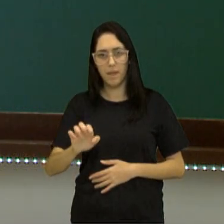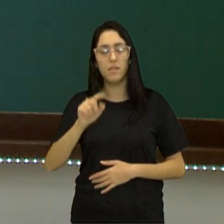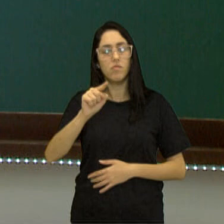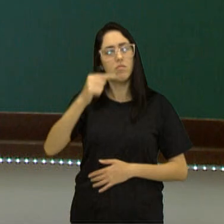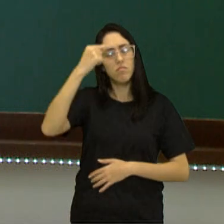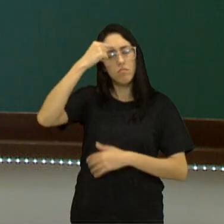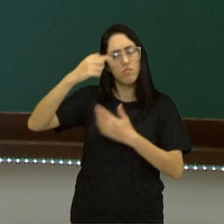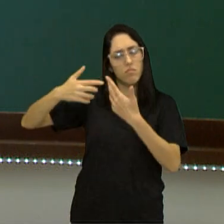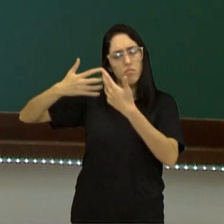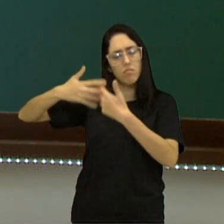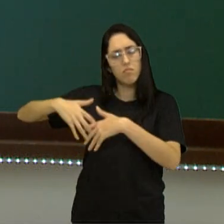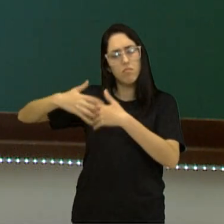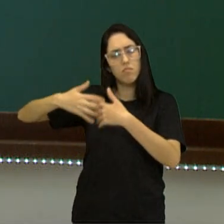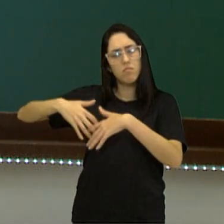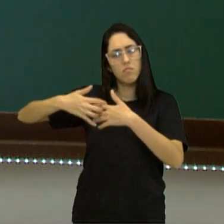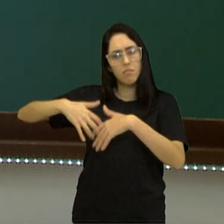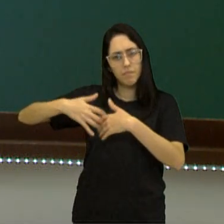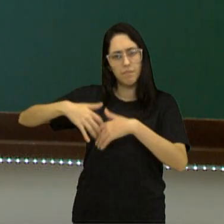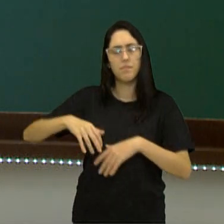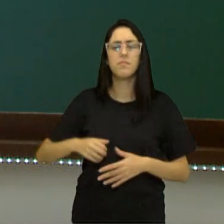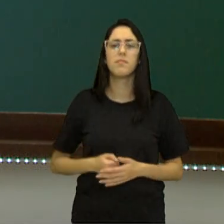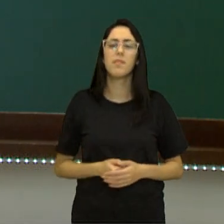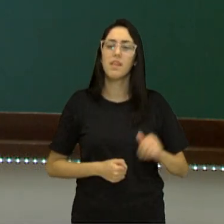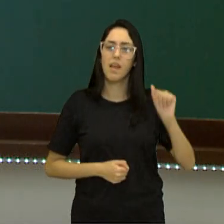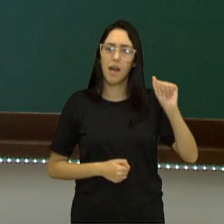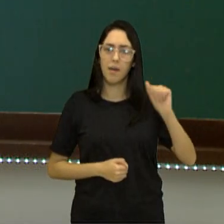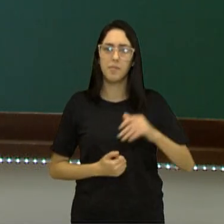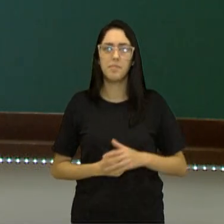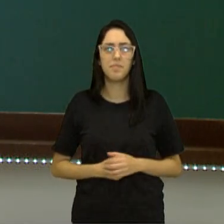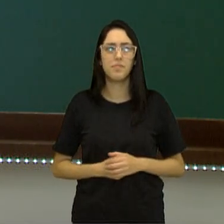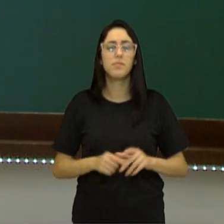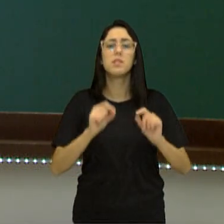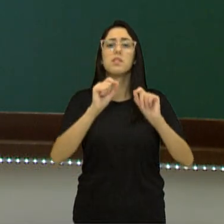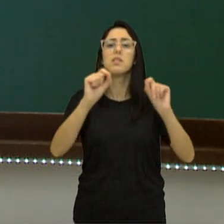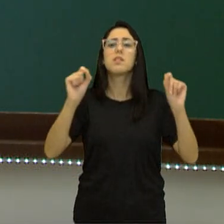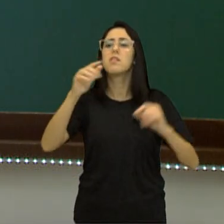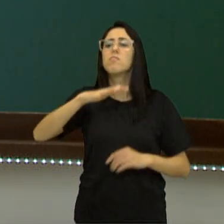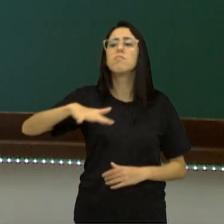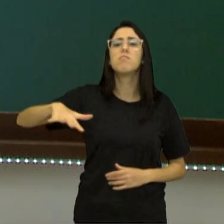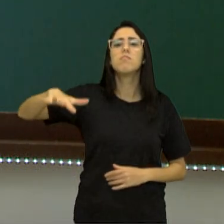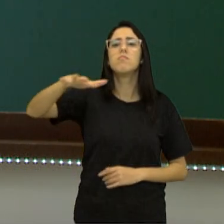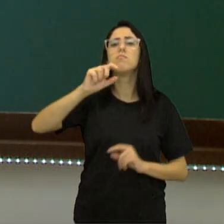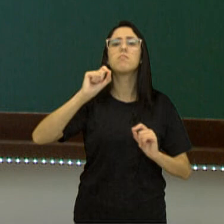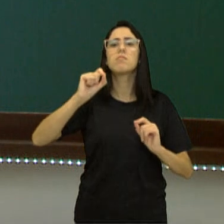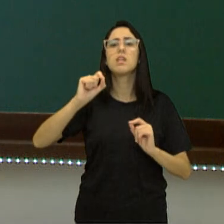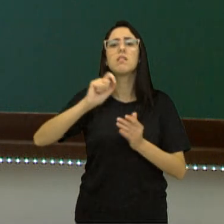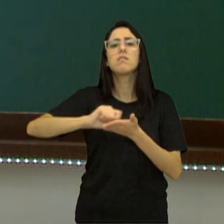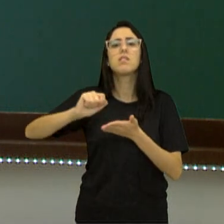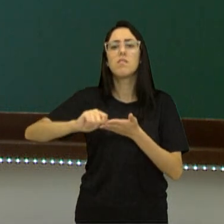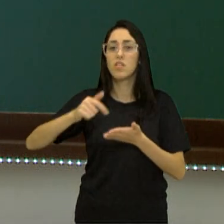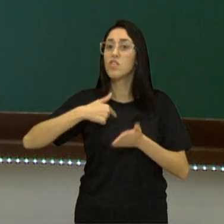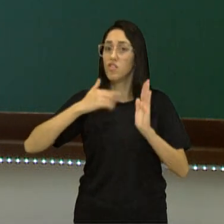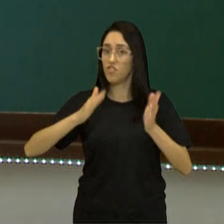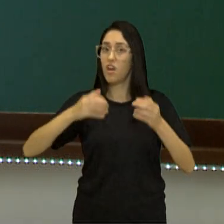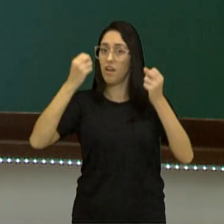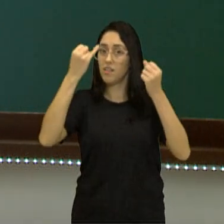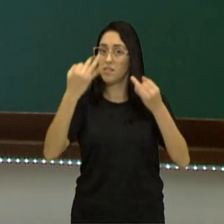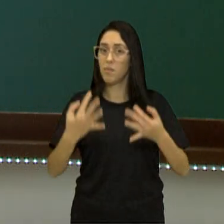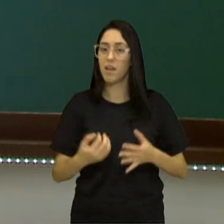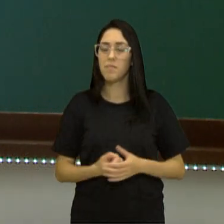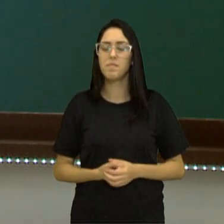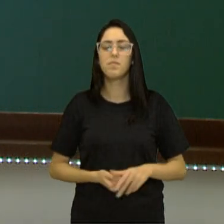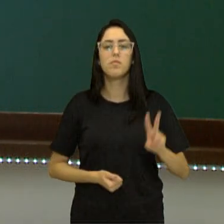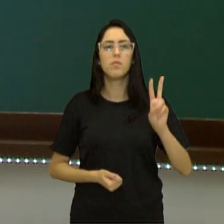reflita sobre. Letra A. Qual é o público-alvo a que se destinam os textos? A gente já falou.